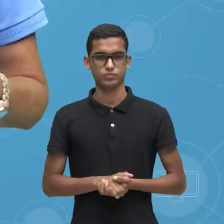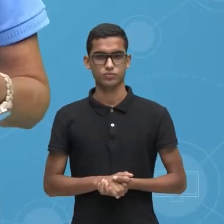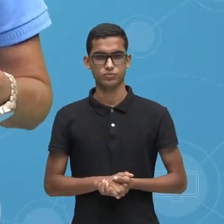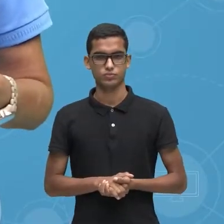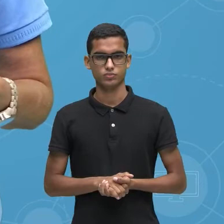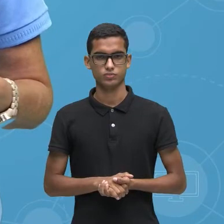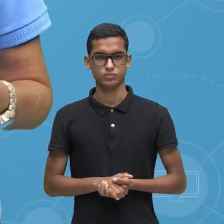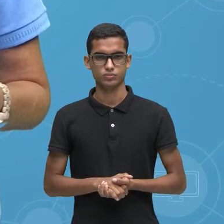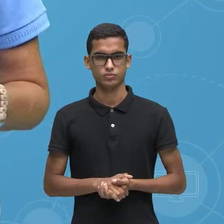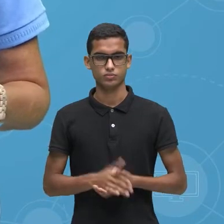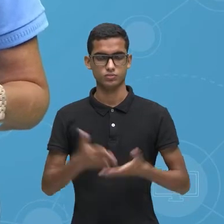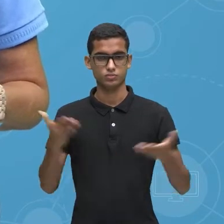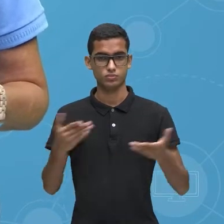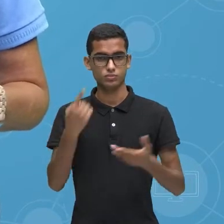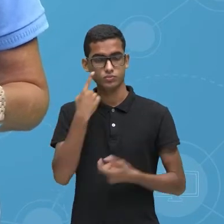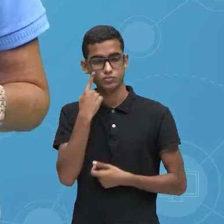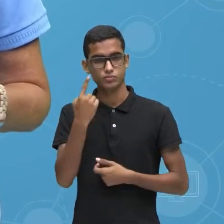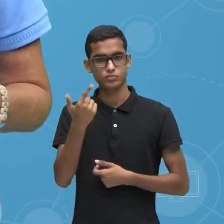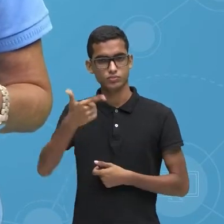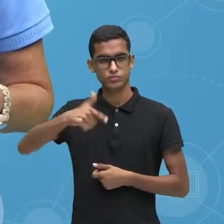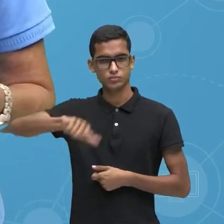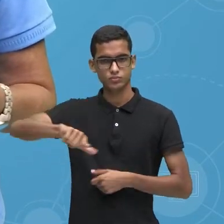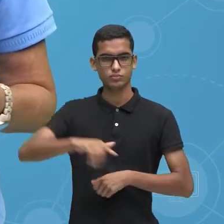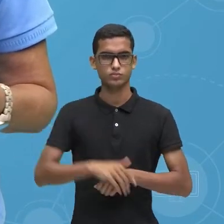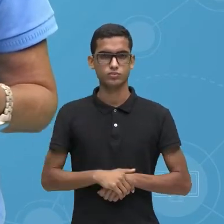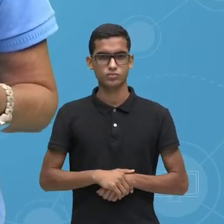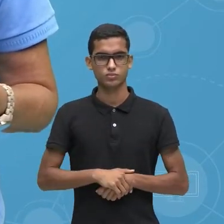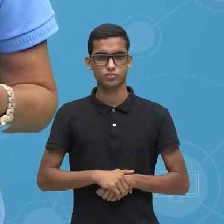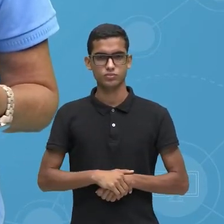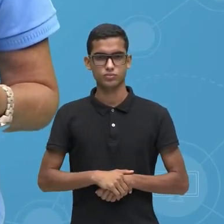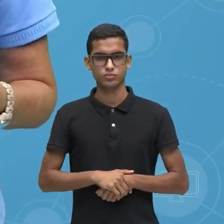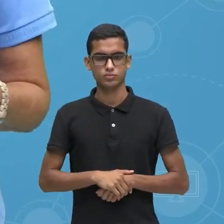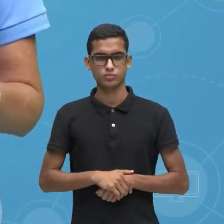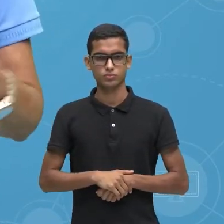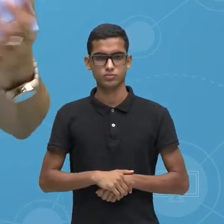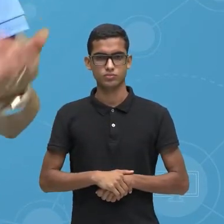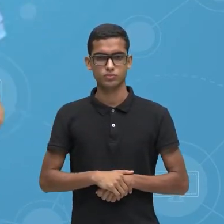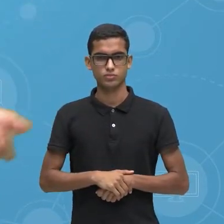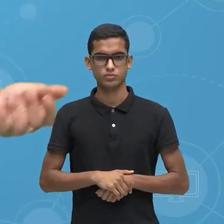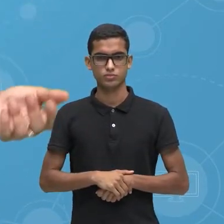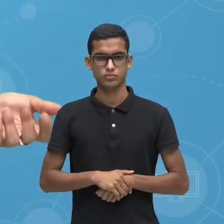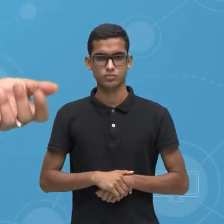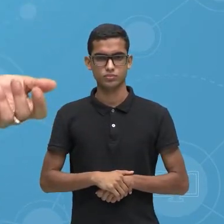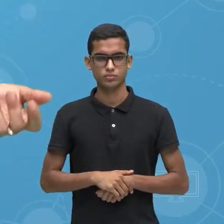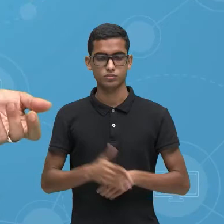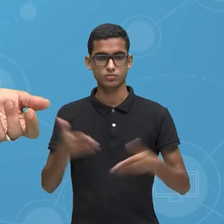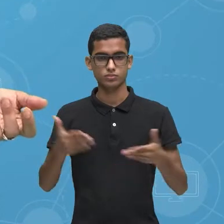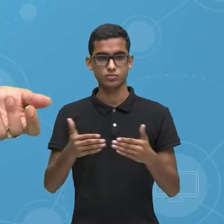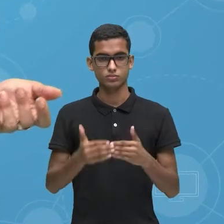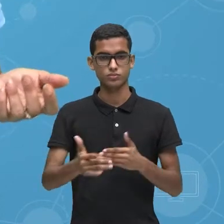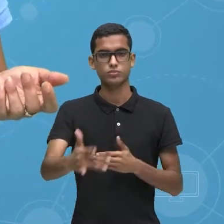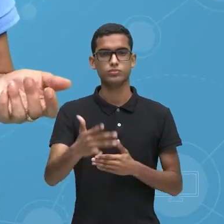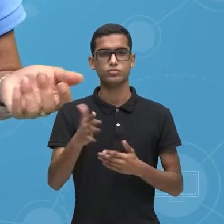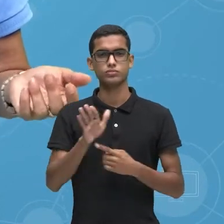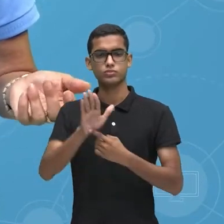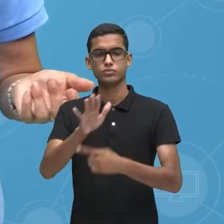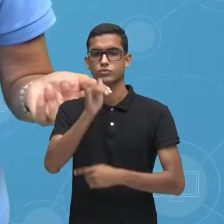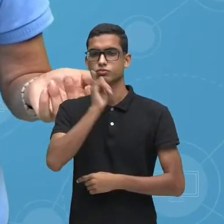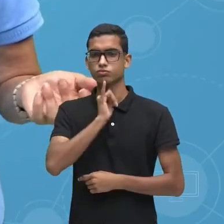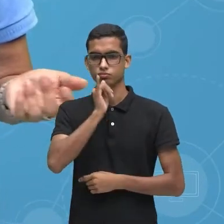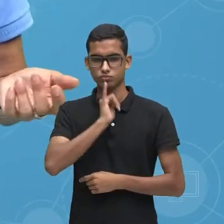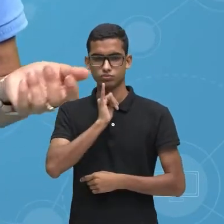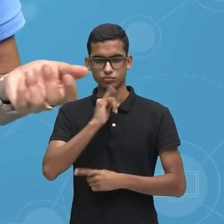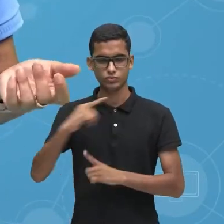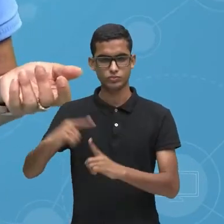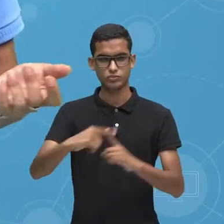Vamos analisar mais uma vez essa tinta. Assim, a gente vai dar agora exemplos de tinta